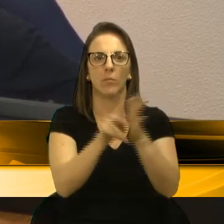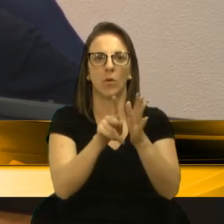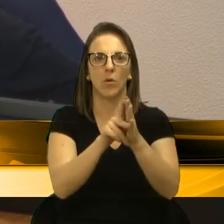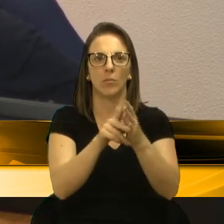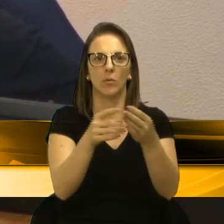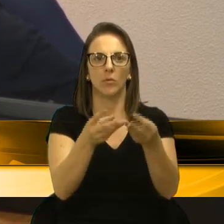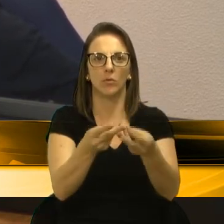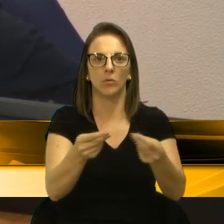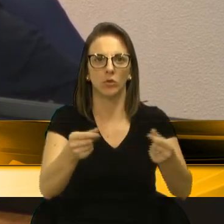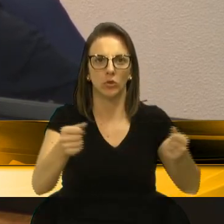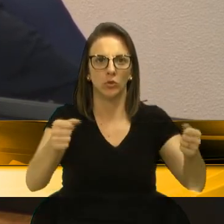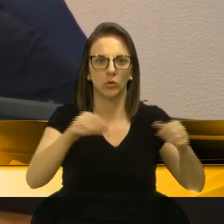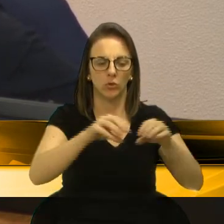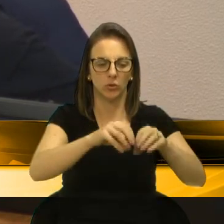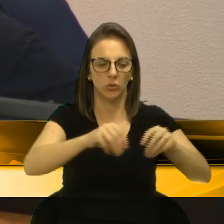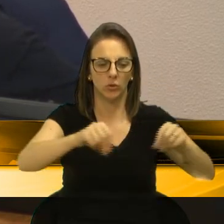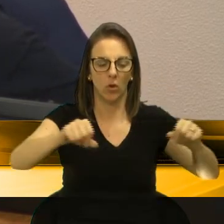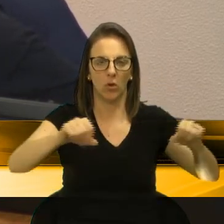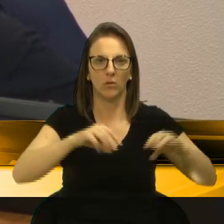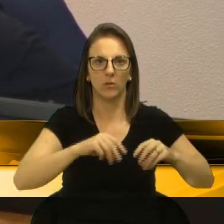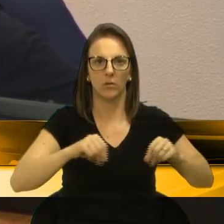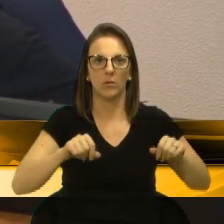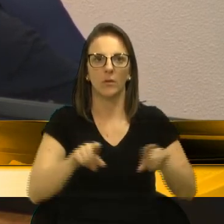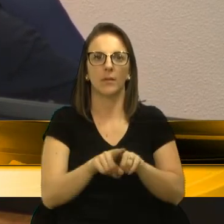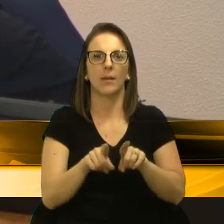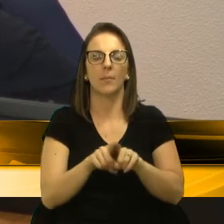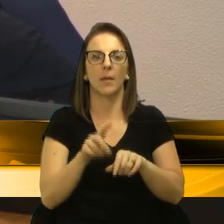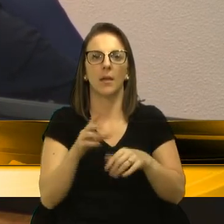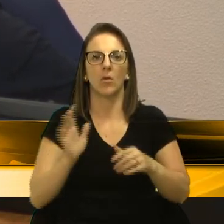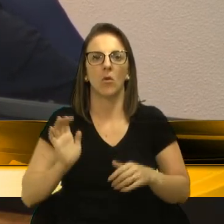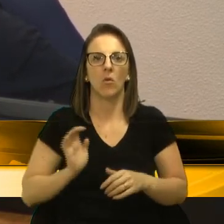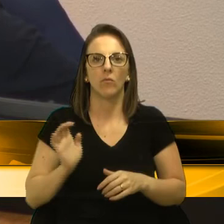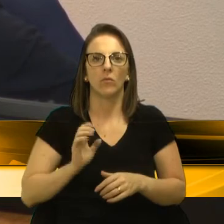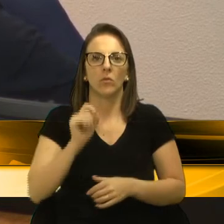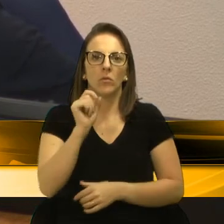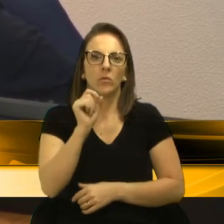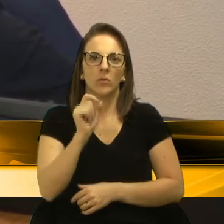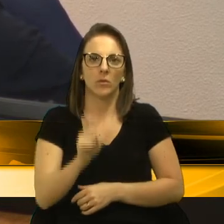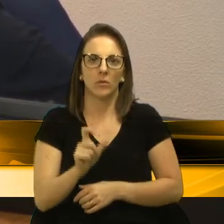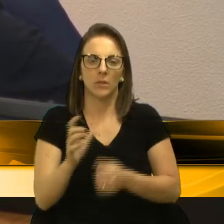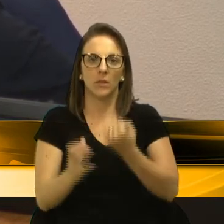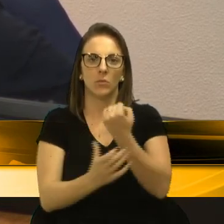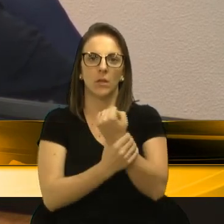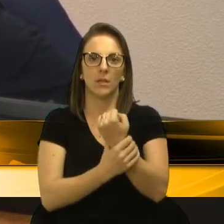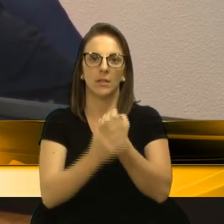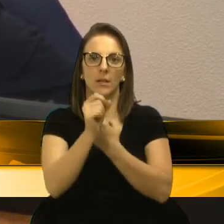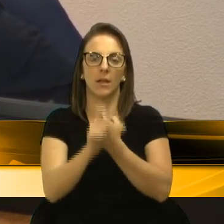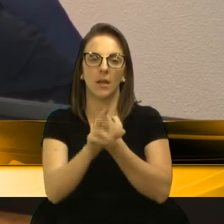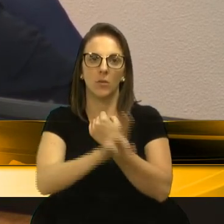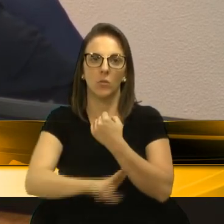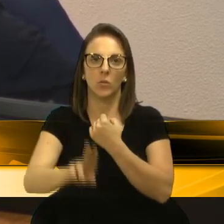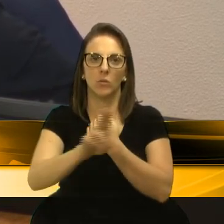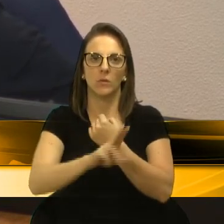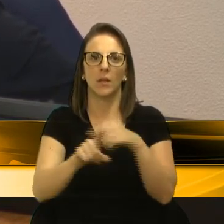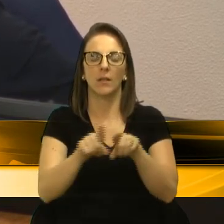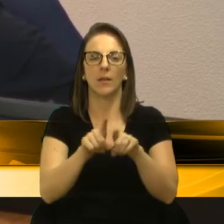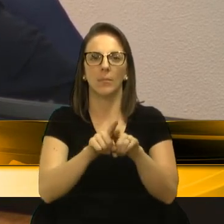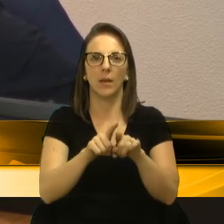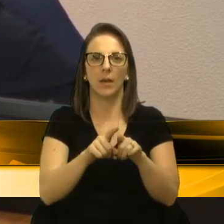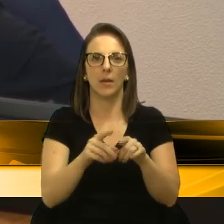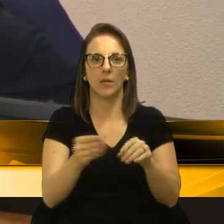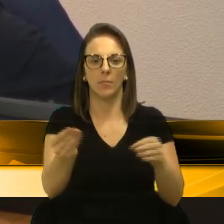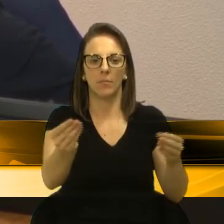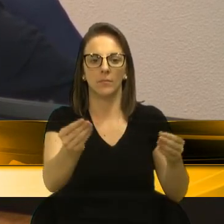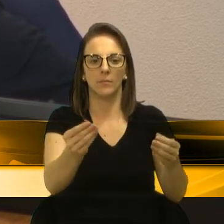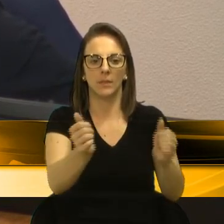e boas condições de conforto, salubridade e segurança para os usuários, c, a instalação de sistemas de drenagem compatível com as